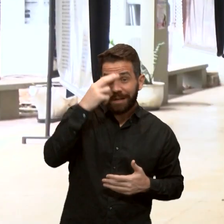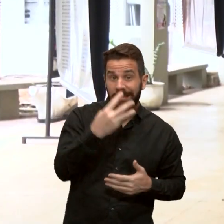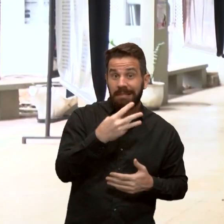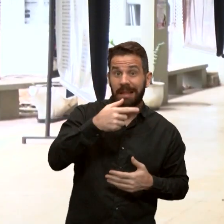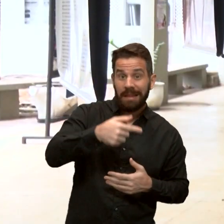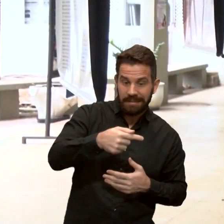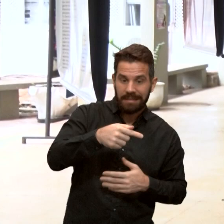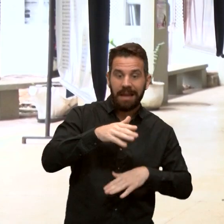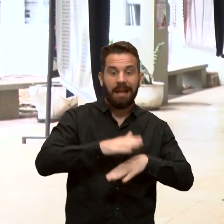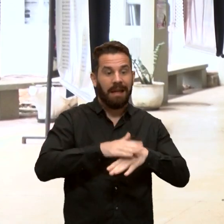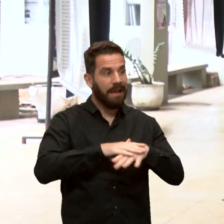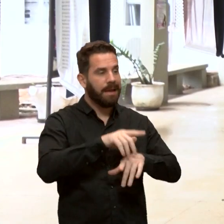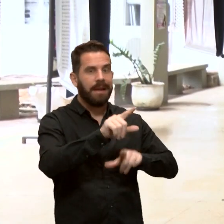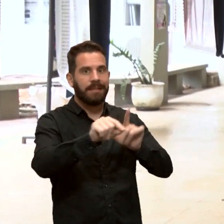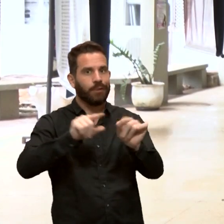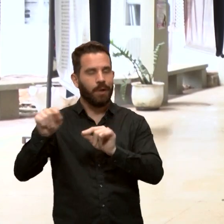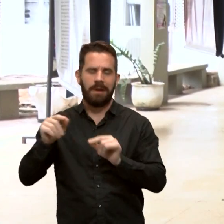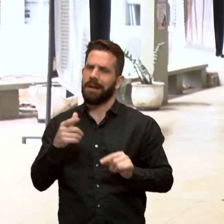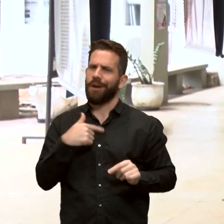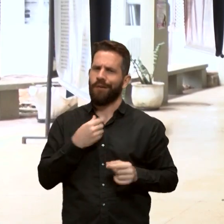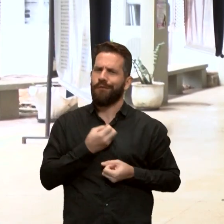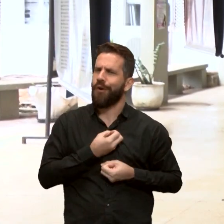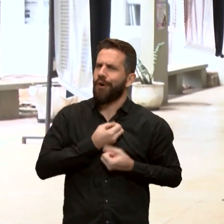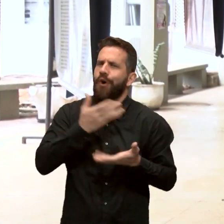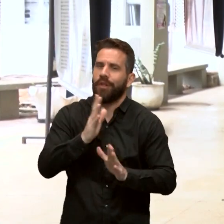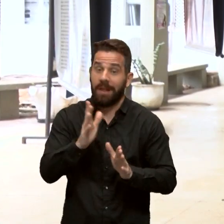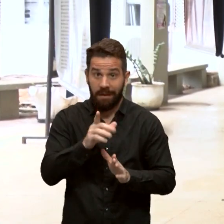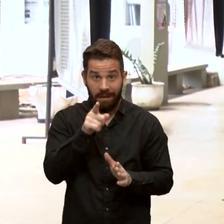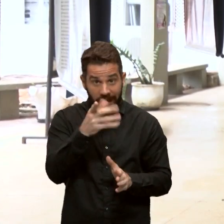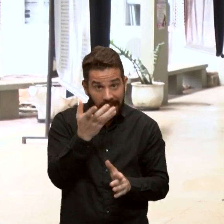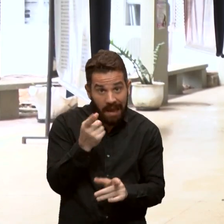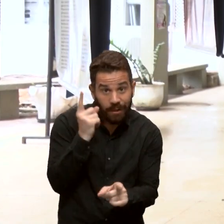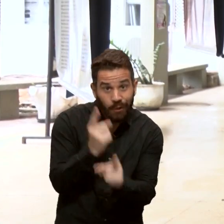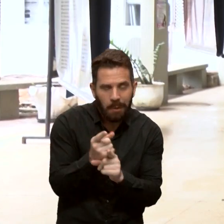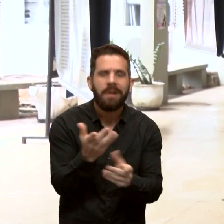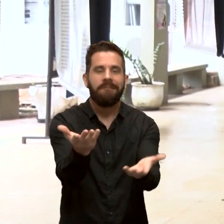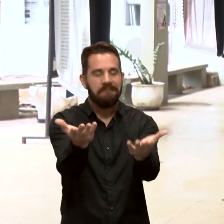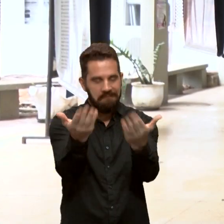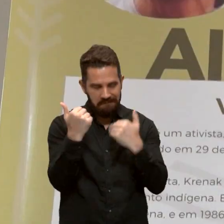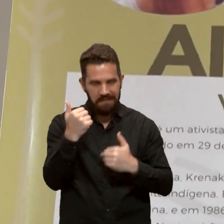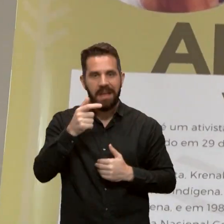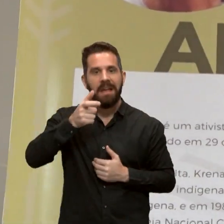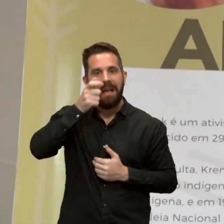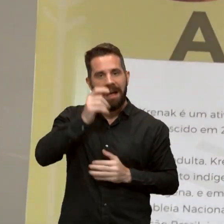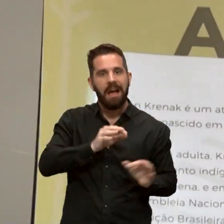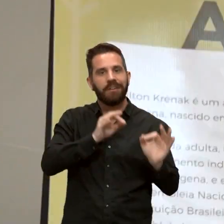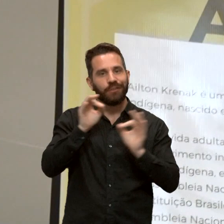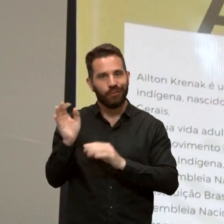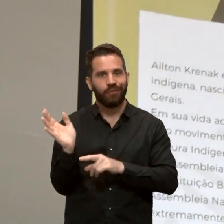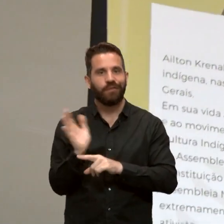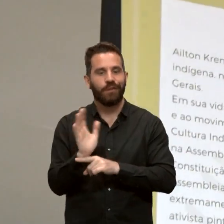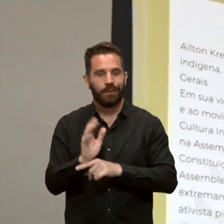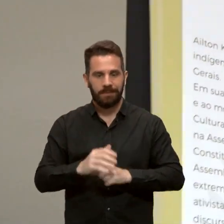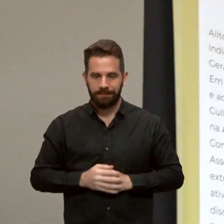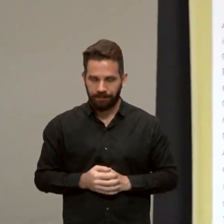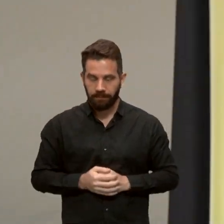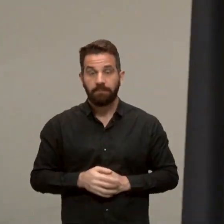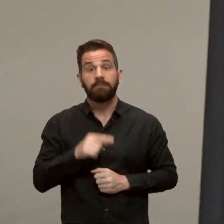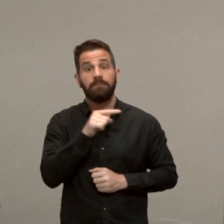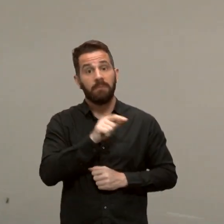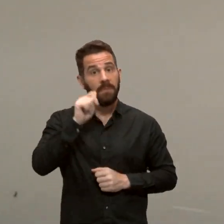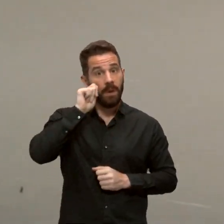pelos meninos, tem todo um mistério que eu não vou contar. Se vocês quiserem descobrir, vocês terão que vir para saber. Esses autores do passado